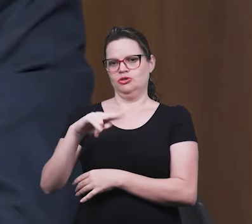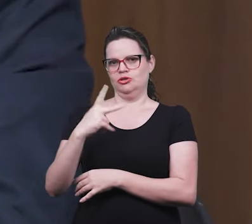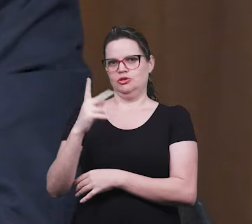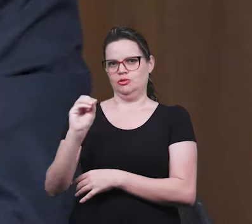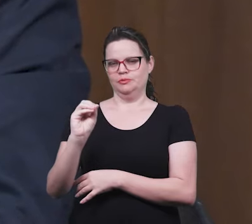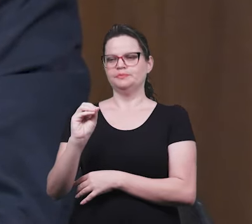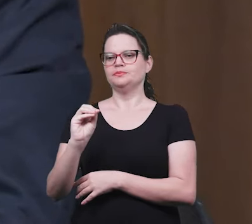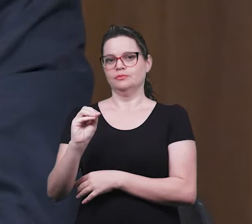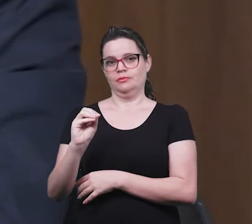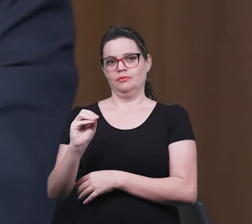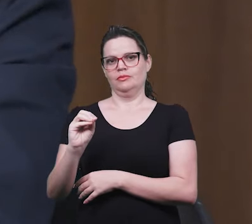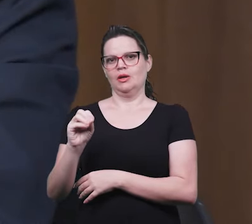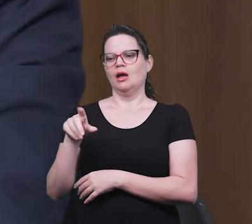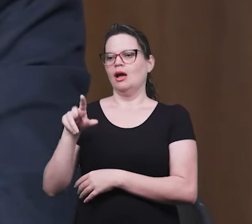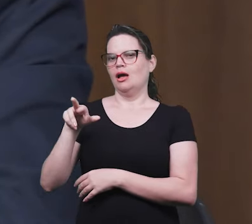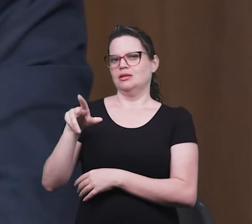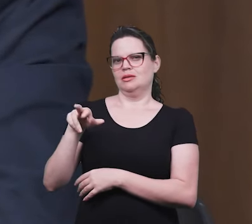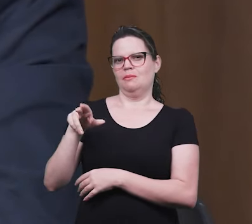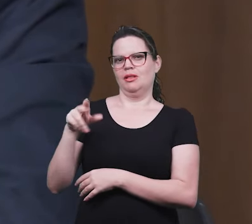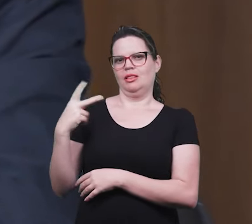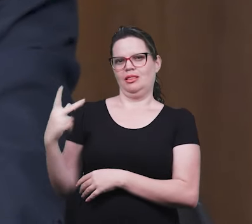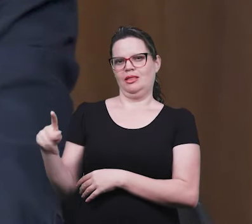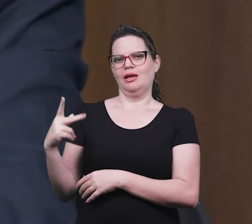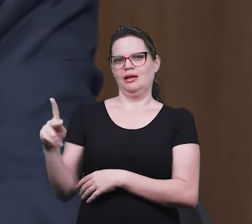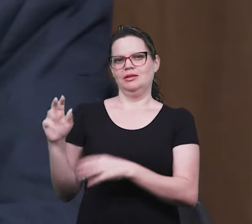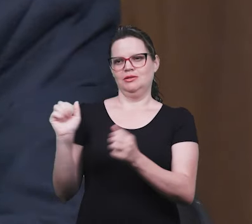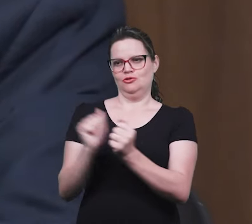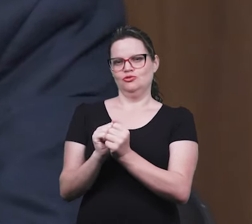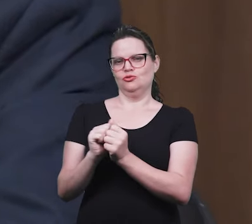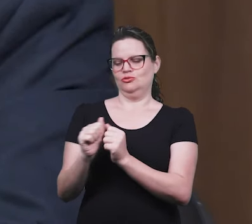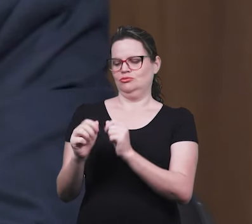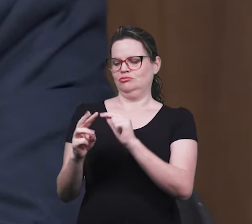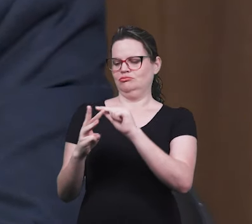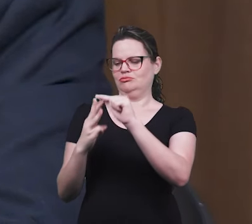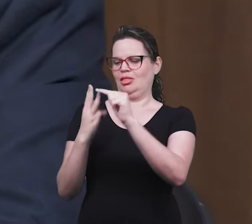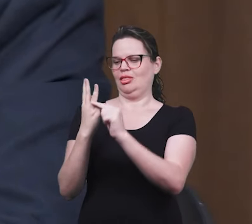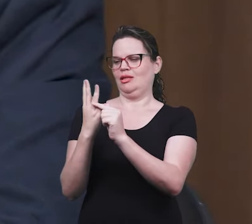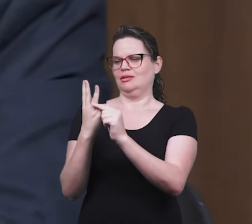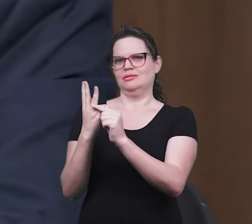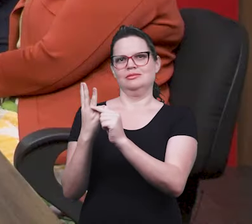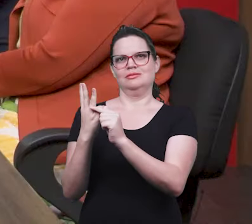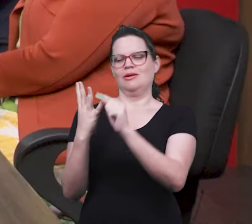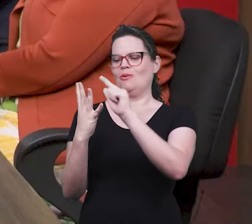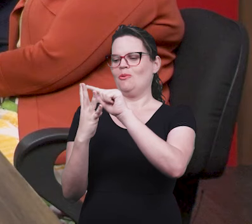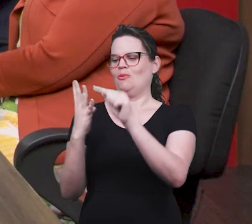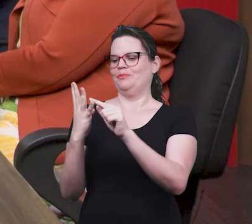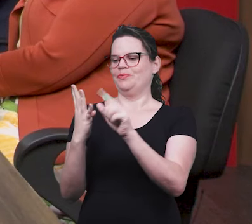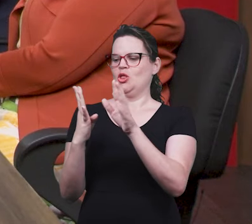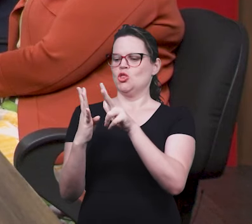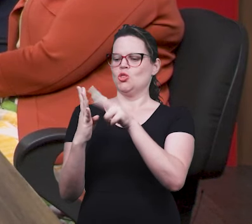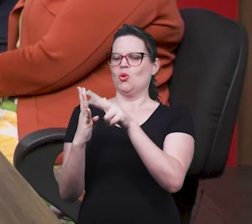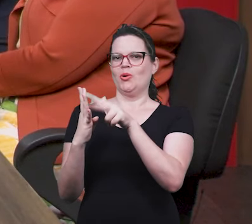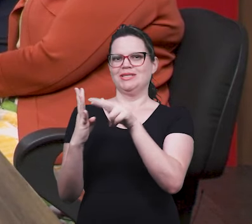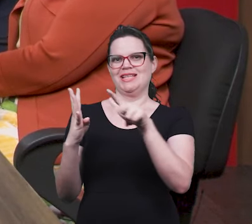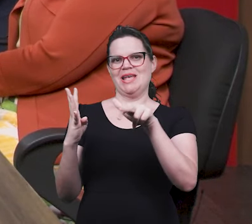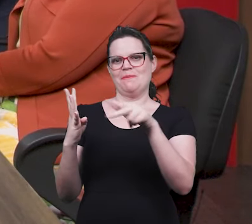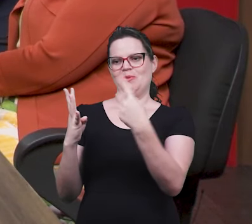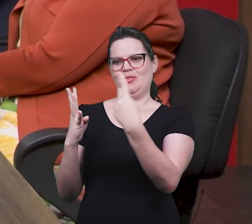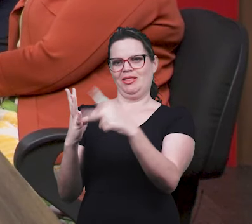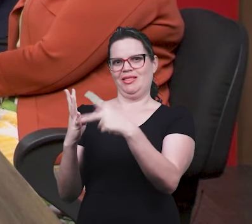que é a irmã mais velha do que ela. Nós éramos da mesma turma. Os irmãos mais velhos de Linda, né?